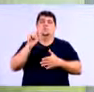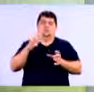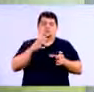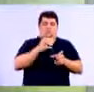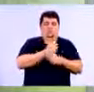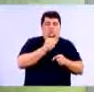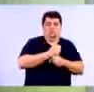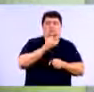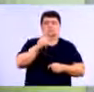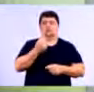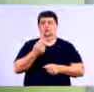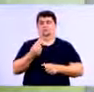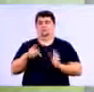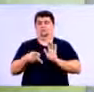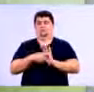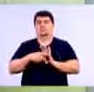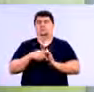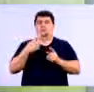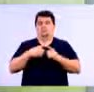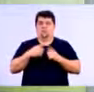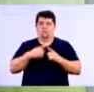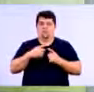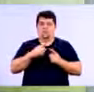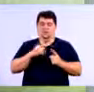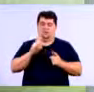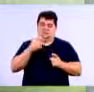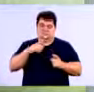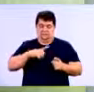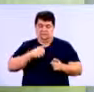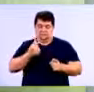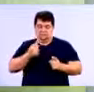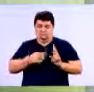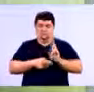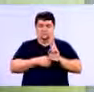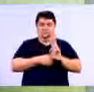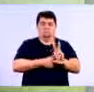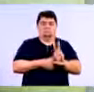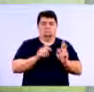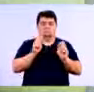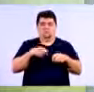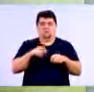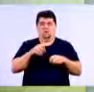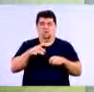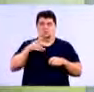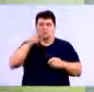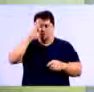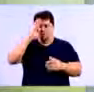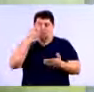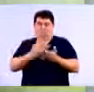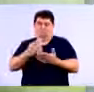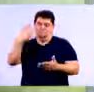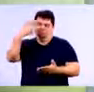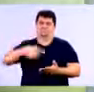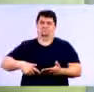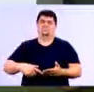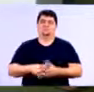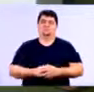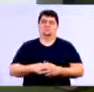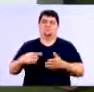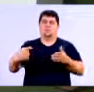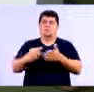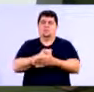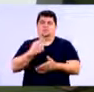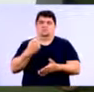produto do banco é o dinheiro. Porque eu só empresto o que eu só tenho porque alguém confia em mim. Se alguém confia em mim, porque guarda comigo. Professor, tem uma pergunta